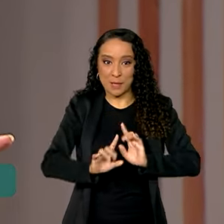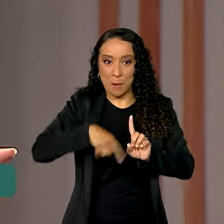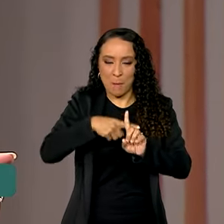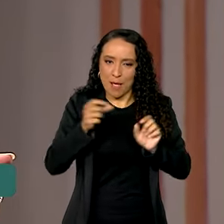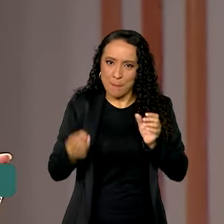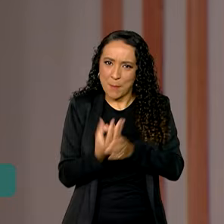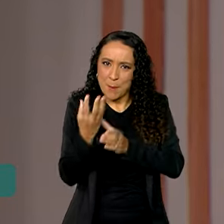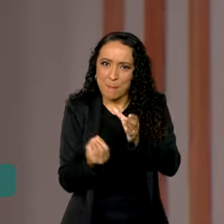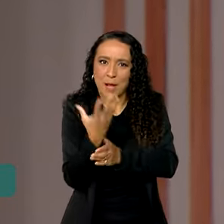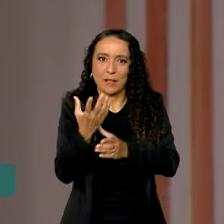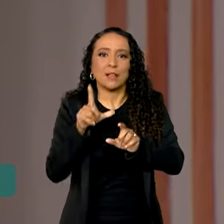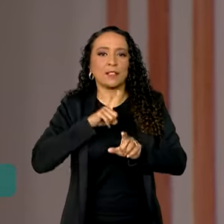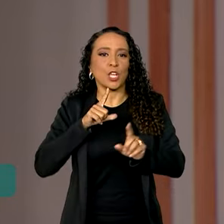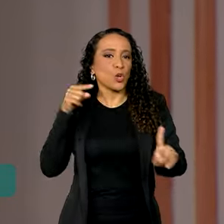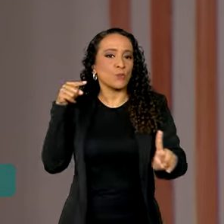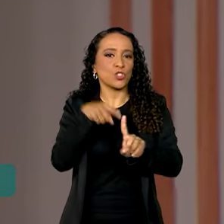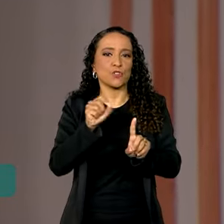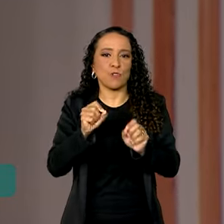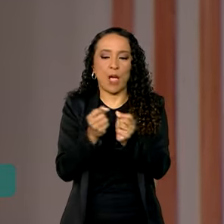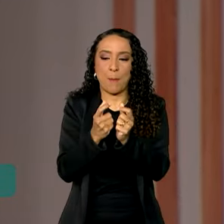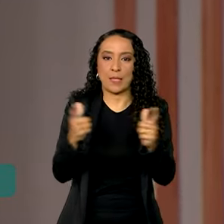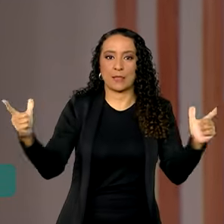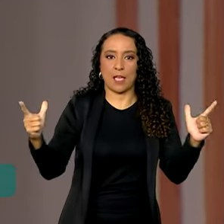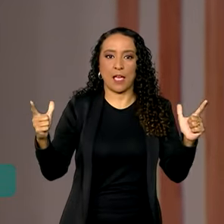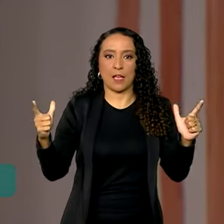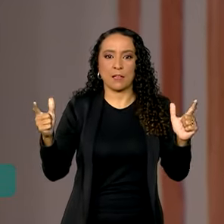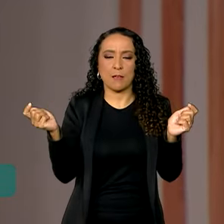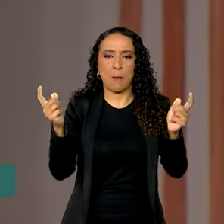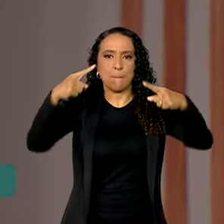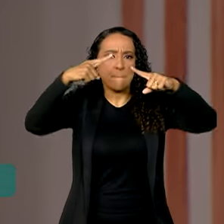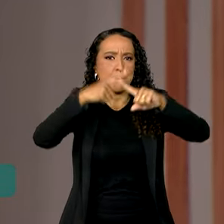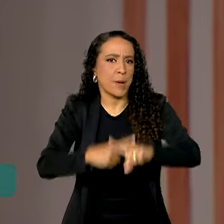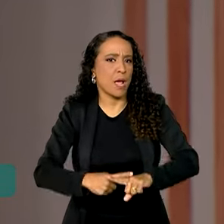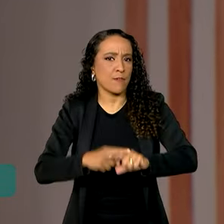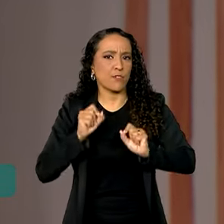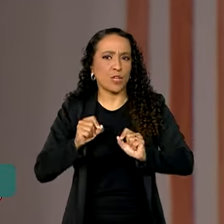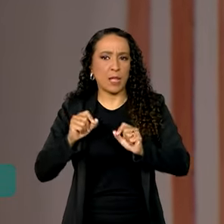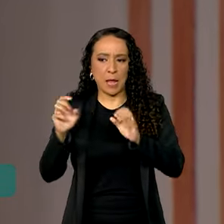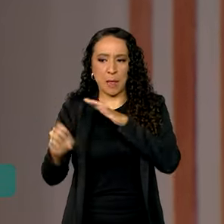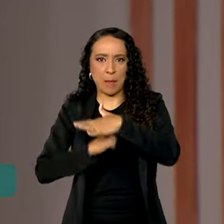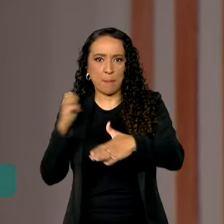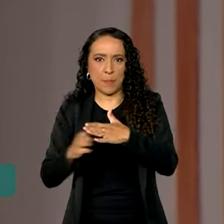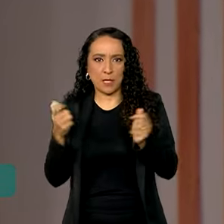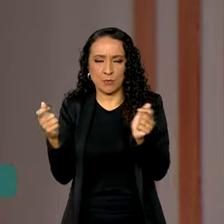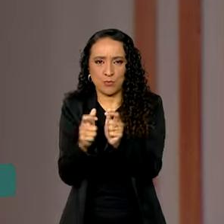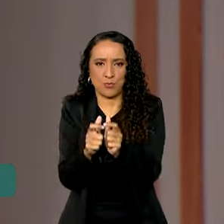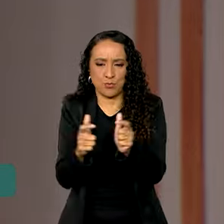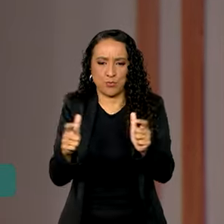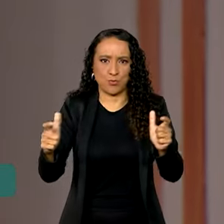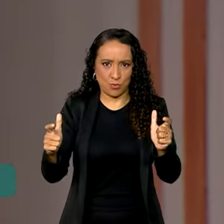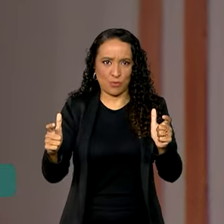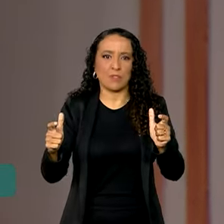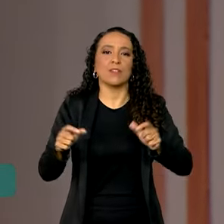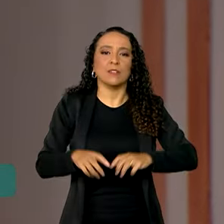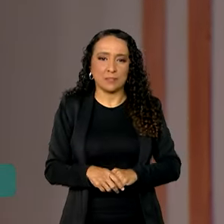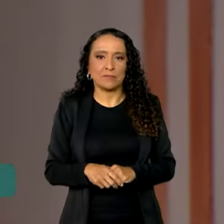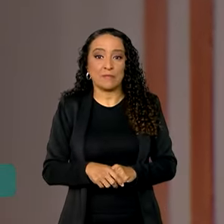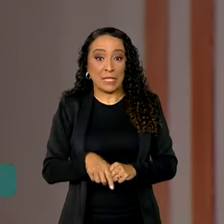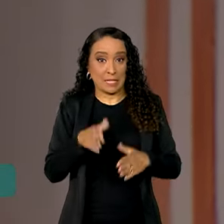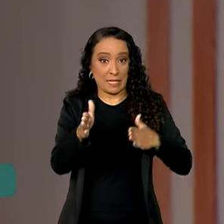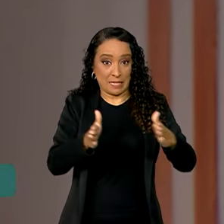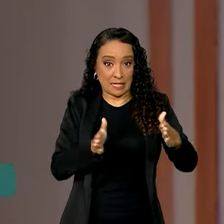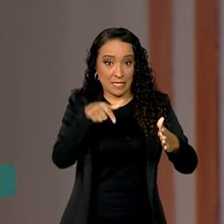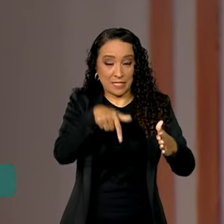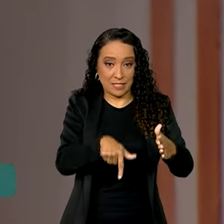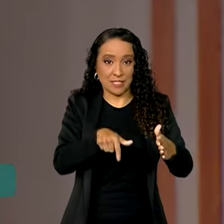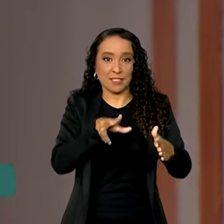Mais Produtivo, que tem como objetivo aumentar a competitividade de micro, pequenas e médias empresas.